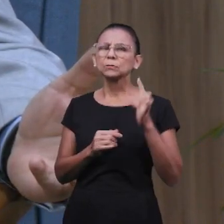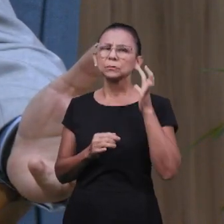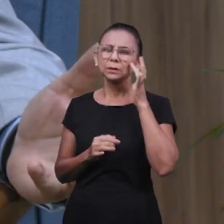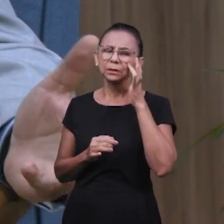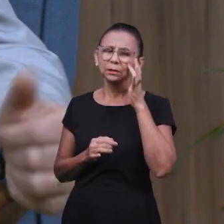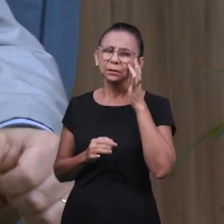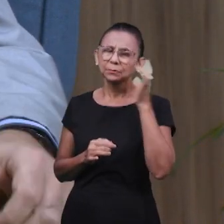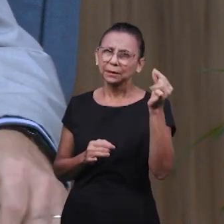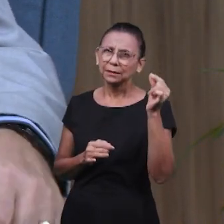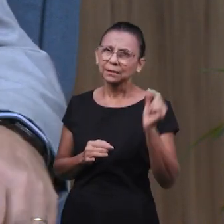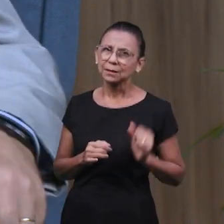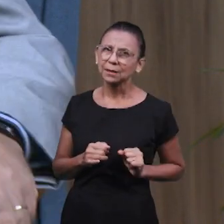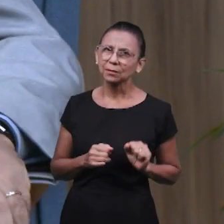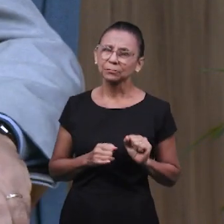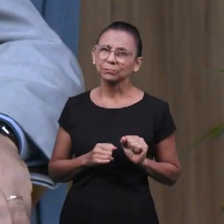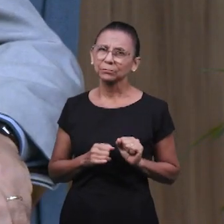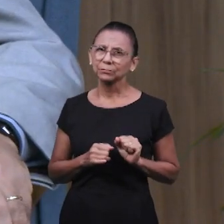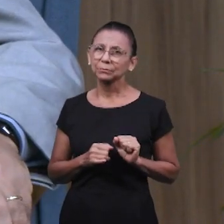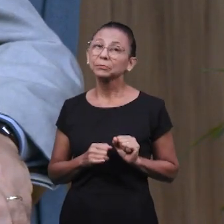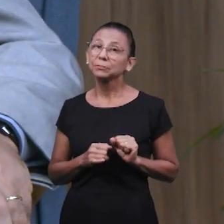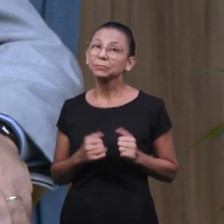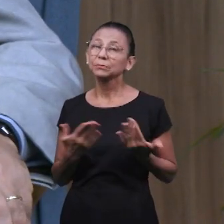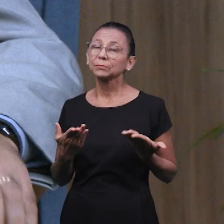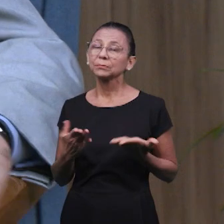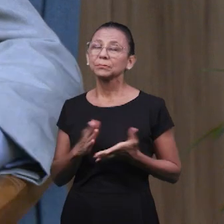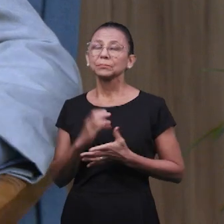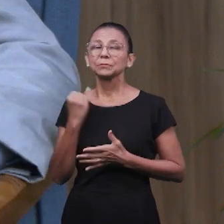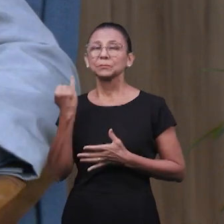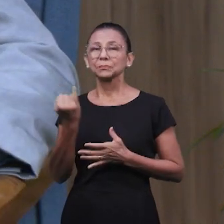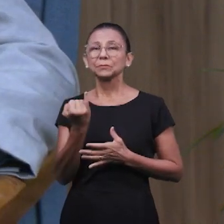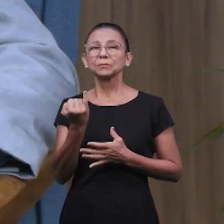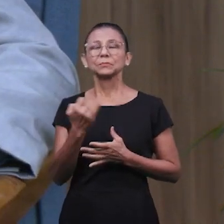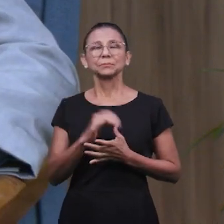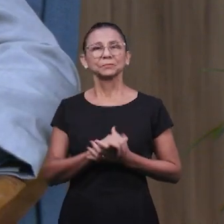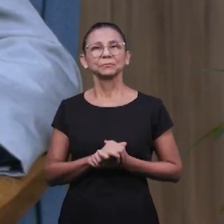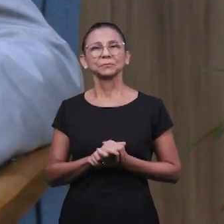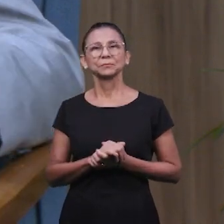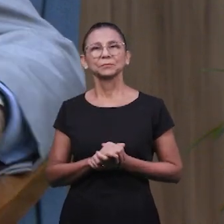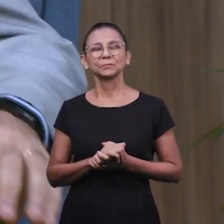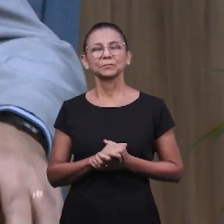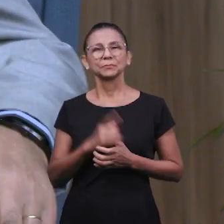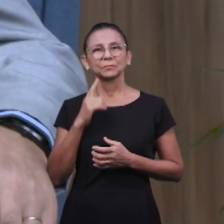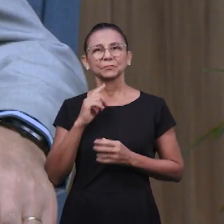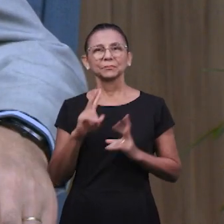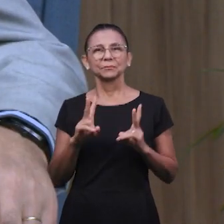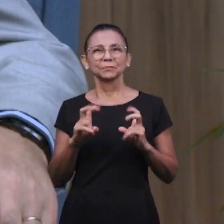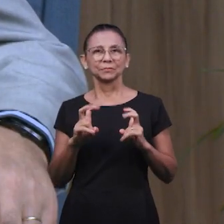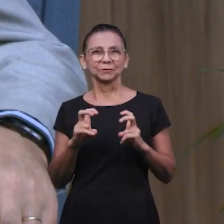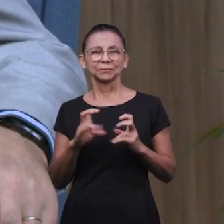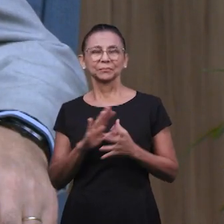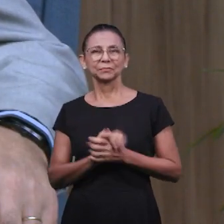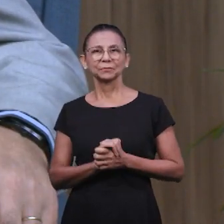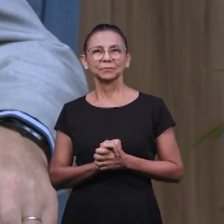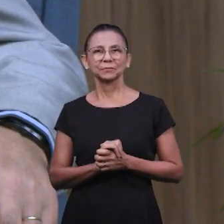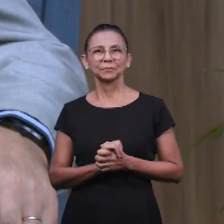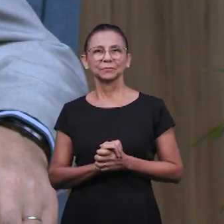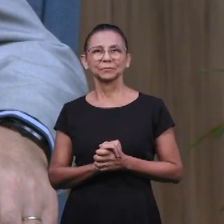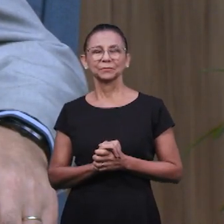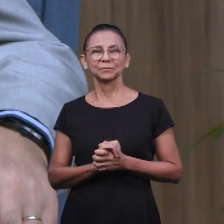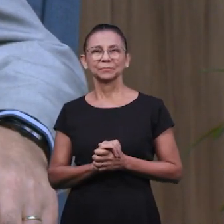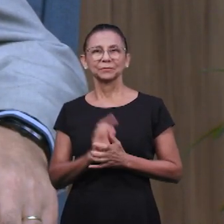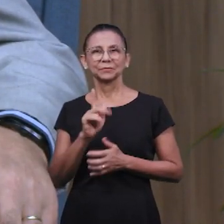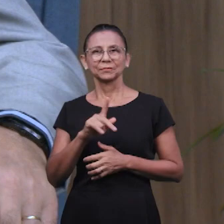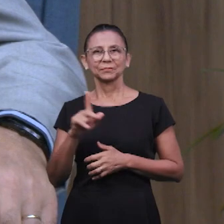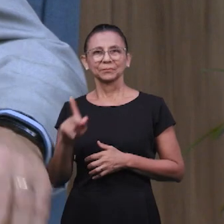assistido? Isso é importante no processo de educação e da relação familiar. Quem vai falar mais sobre esse tema é a